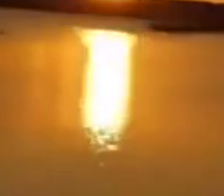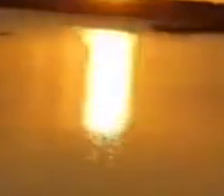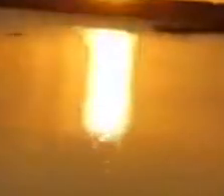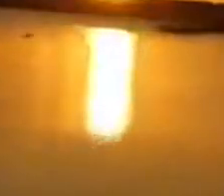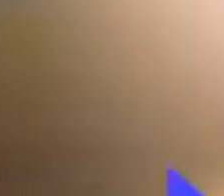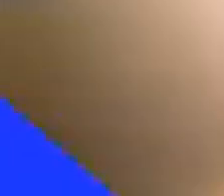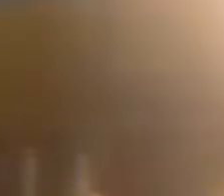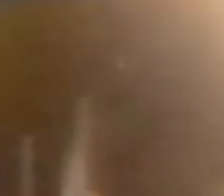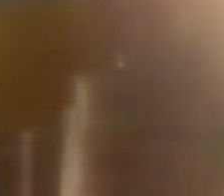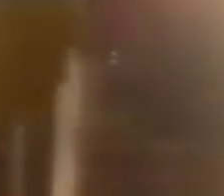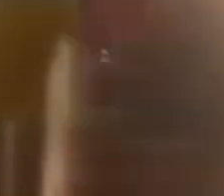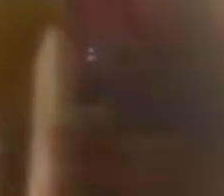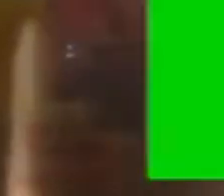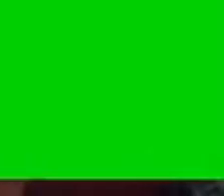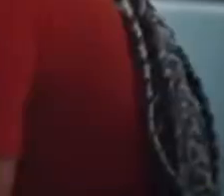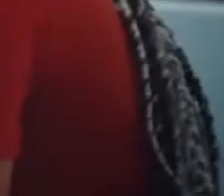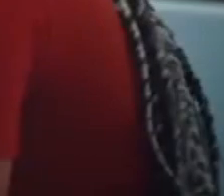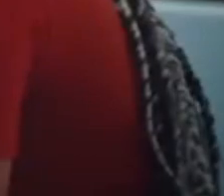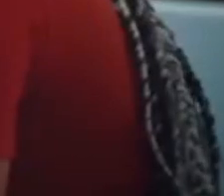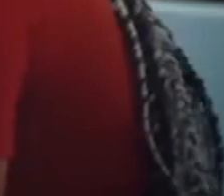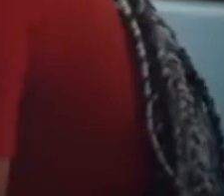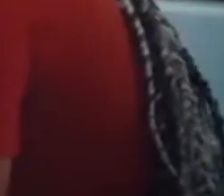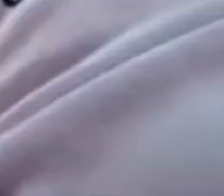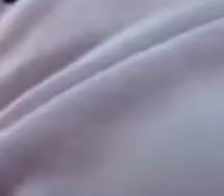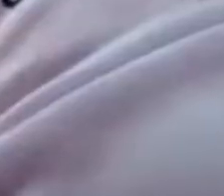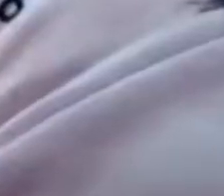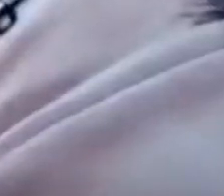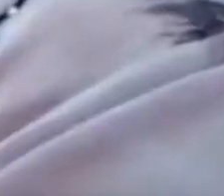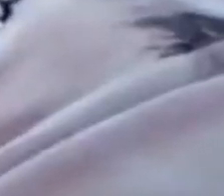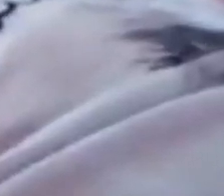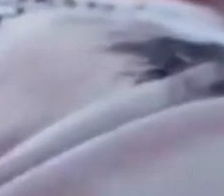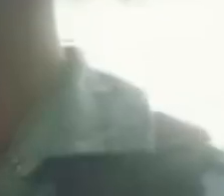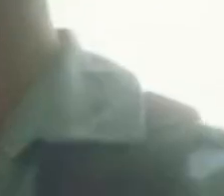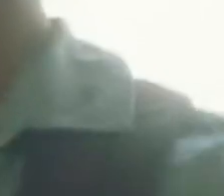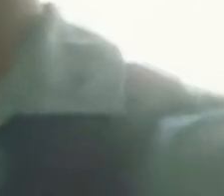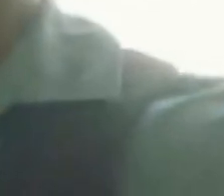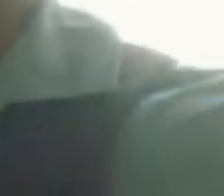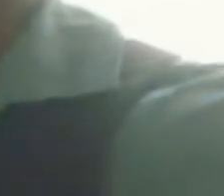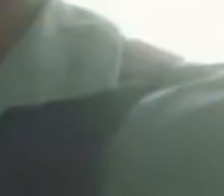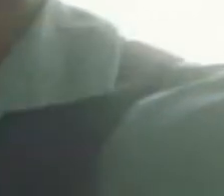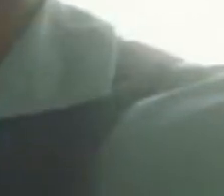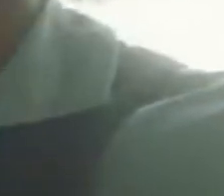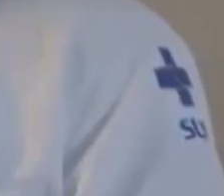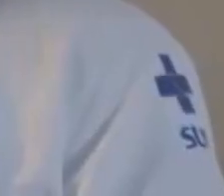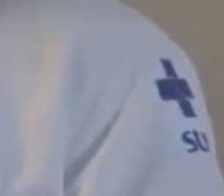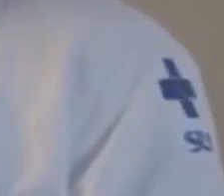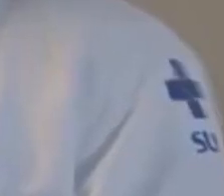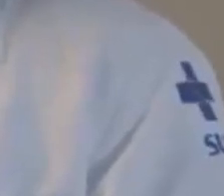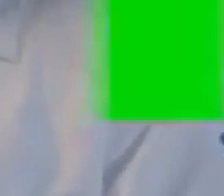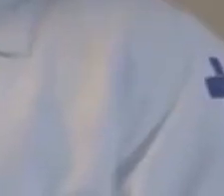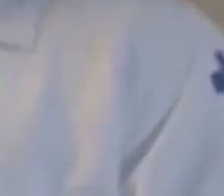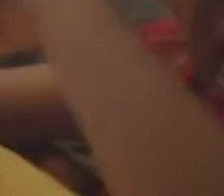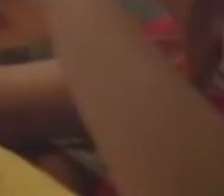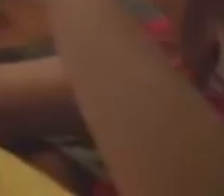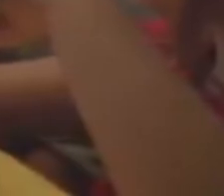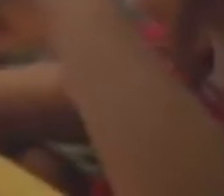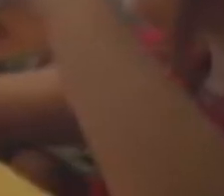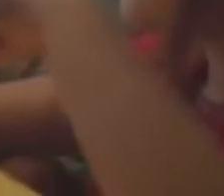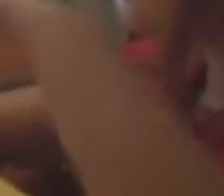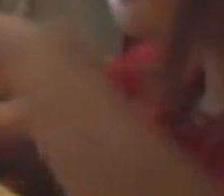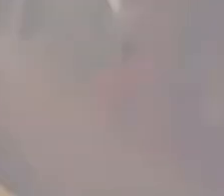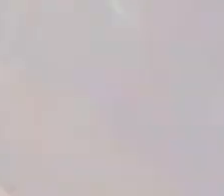Forma-se, nesse momento, a Rede Nacional de Rádio e Televisão para o pronunciamento do presidente da República,